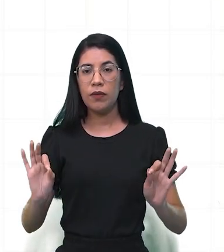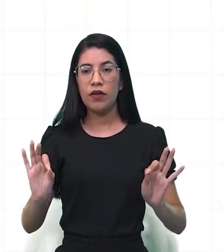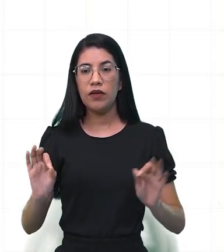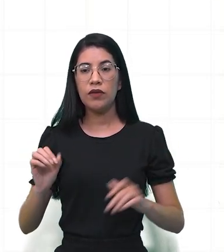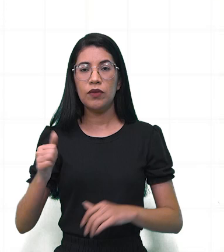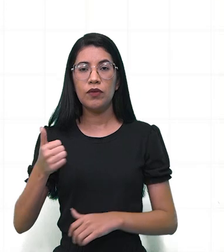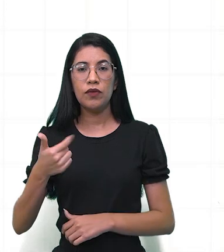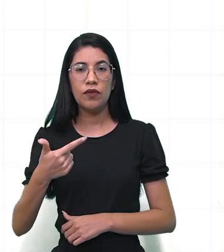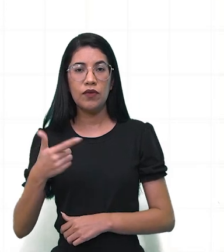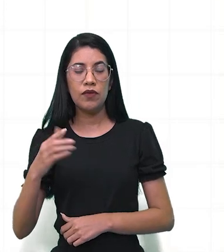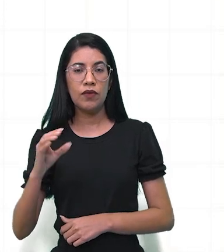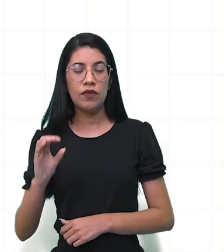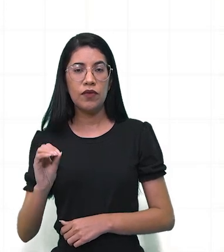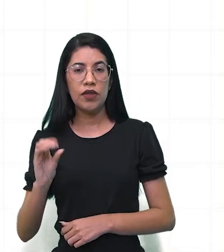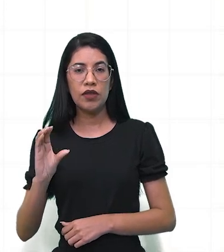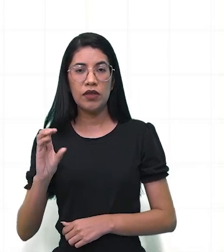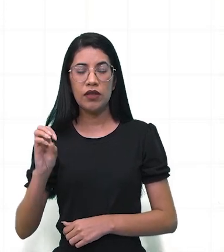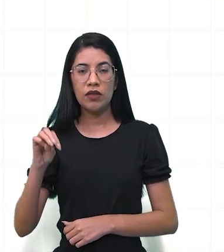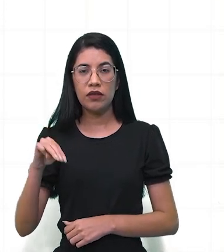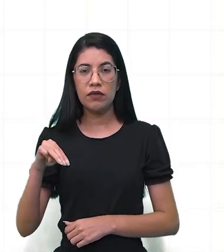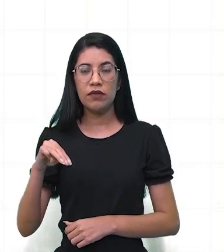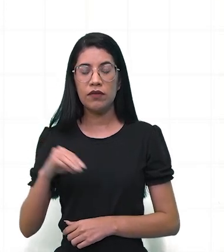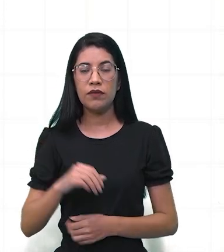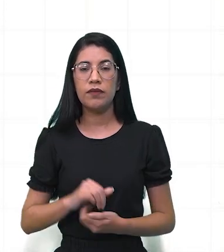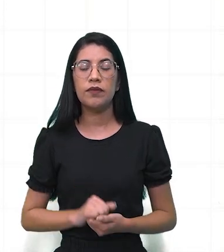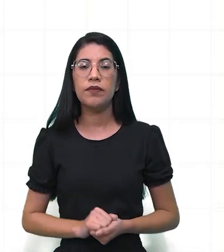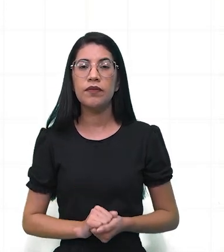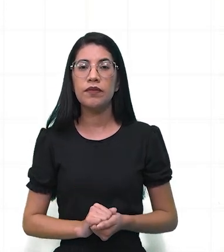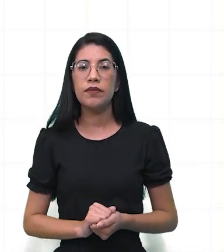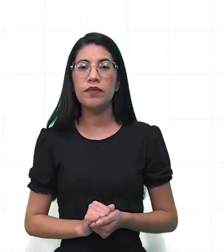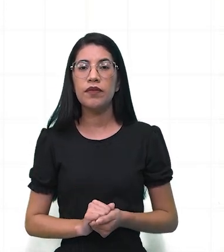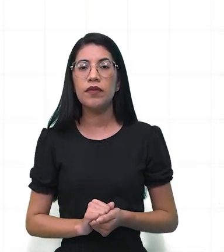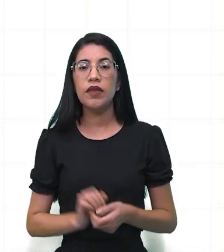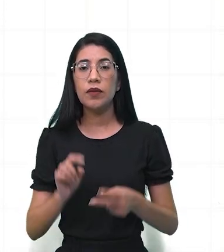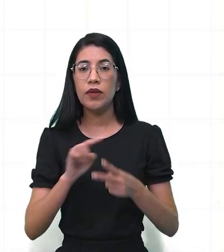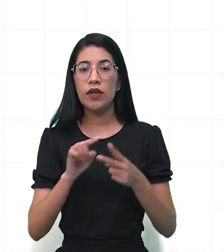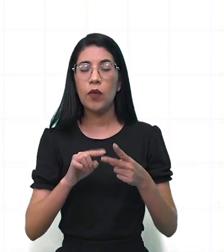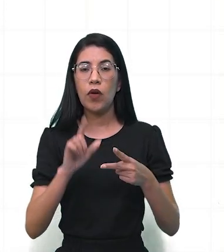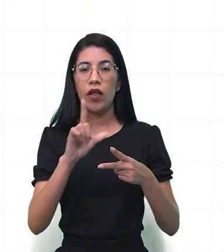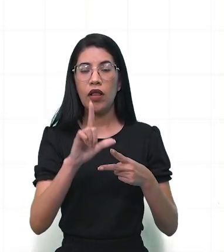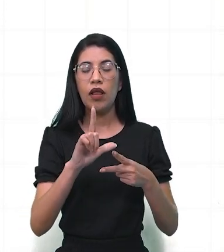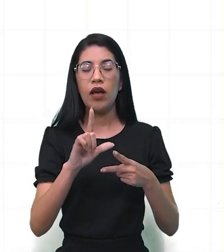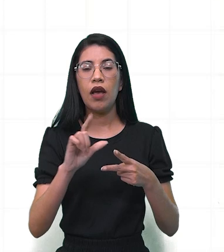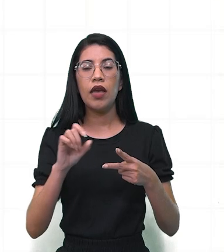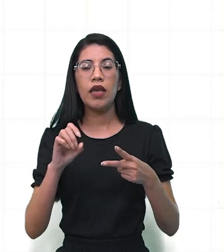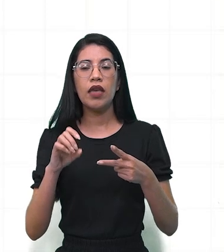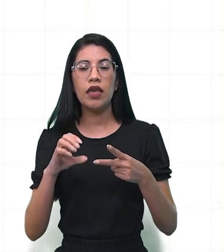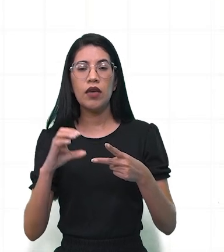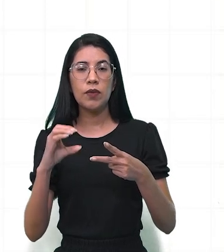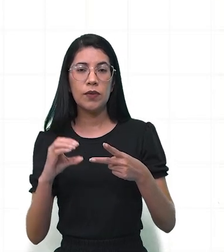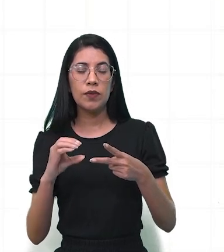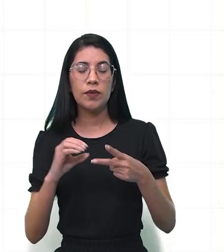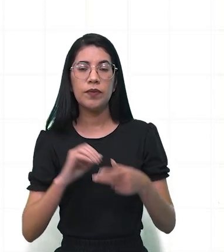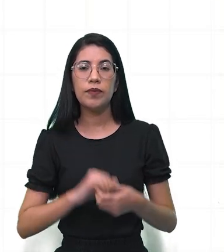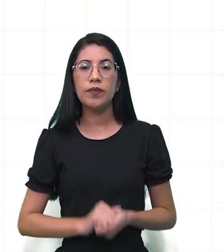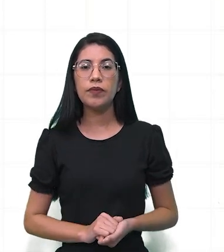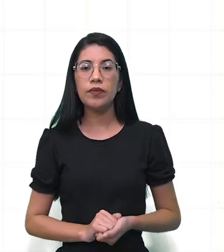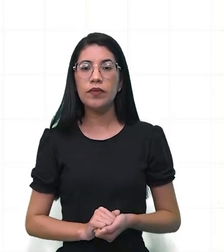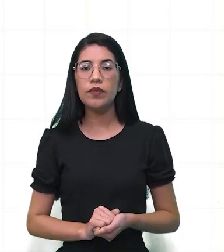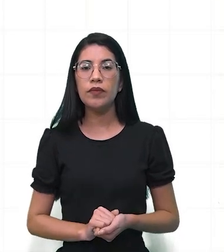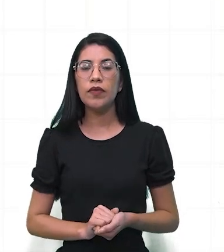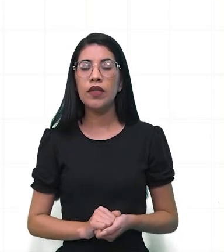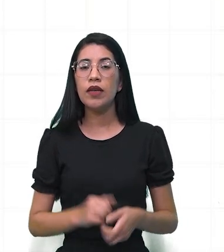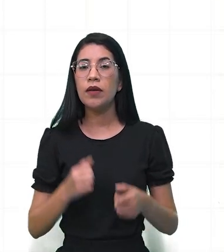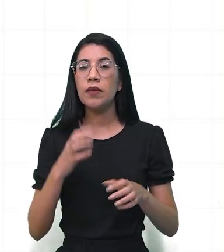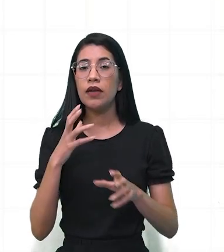20 centímetros, tá? Muito bem, então essas são as dimensões. Vamos ver o que ele quer que a gente